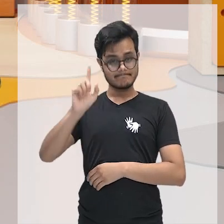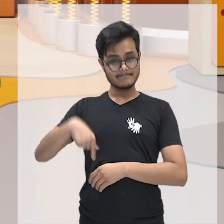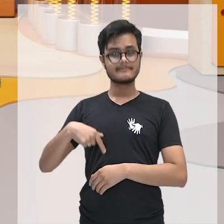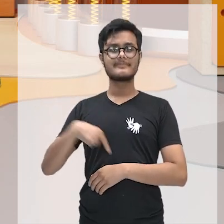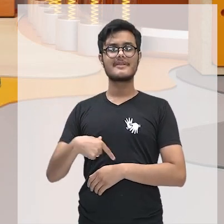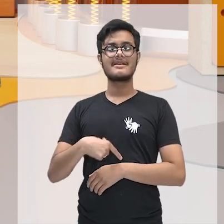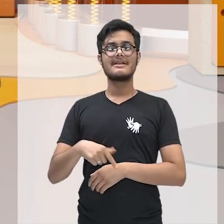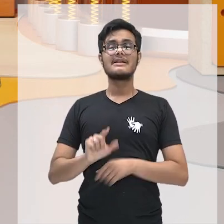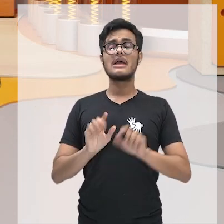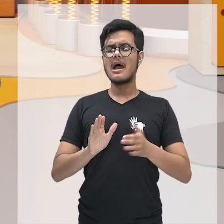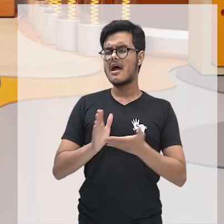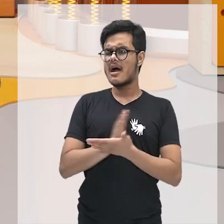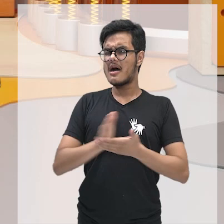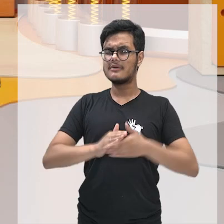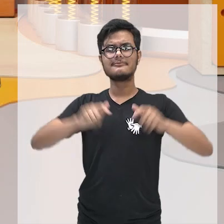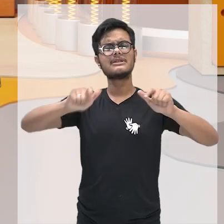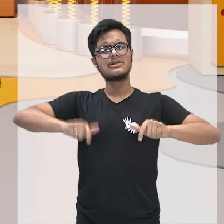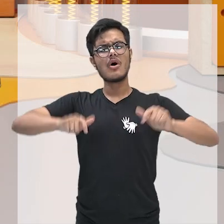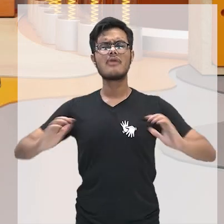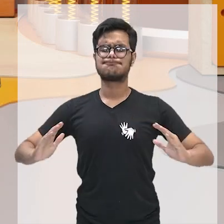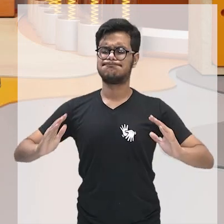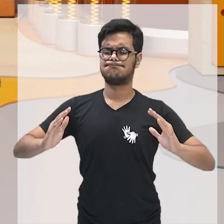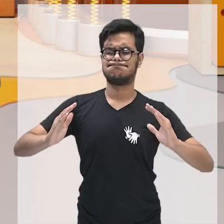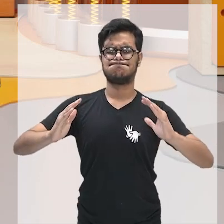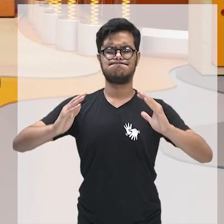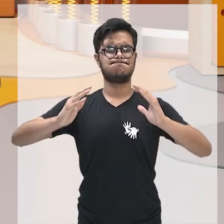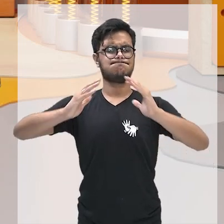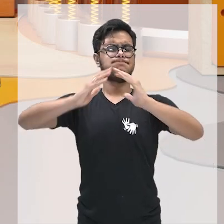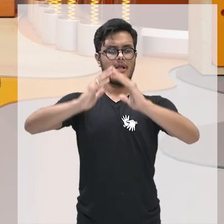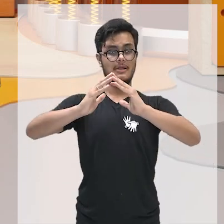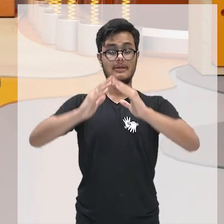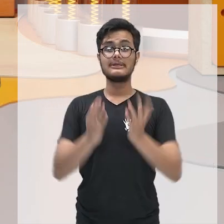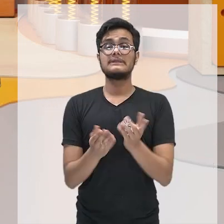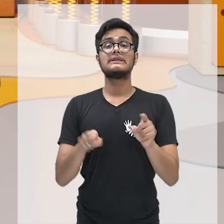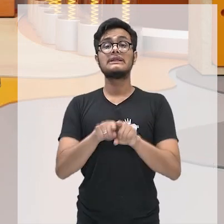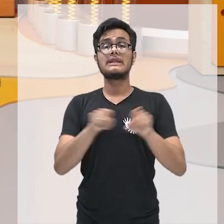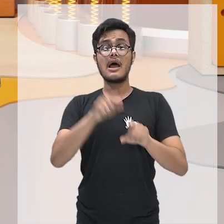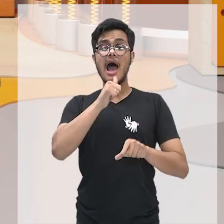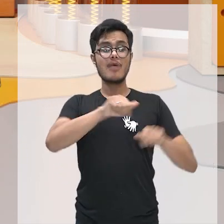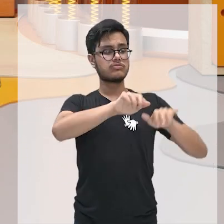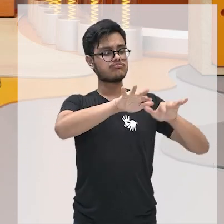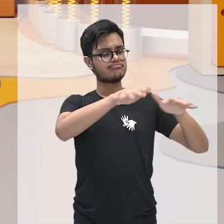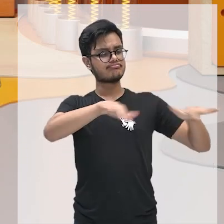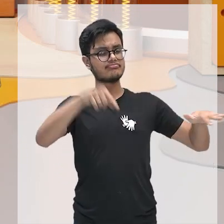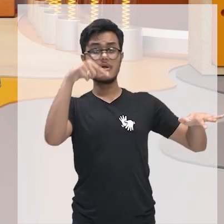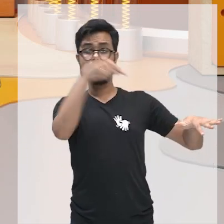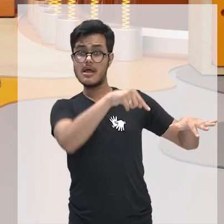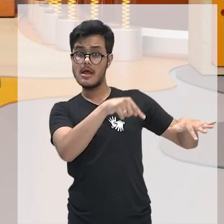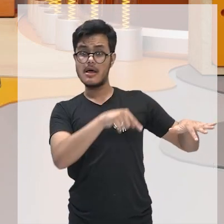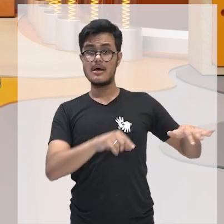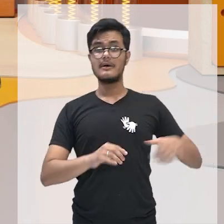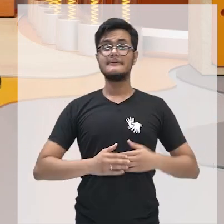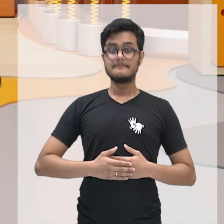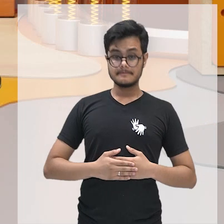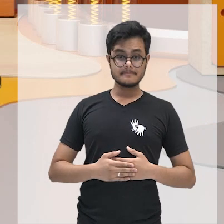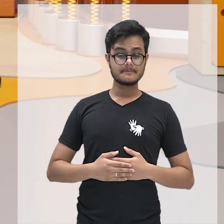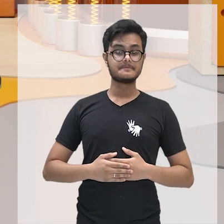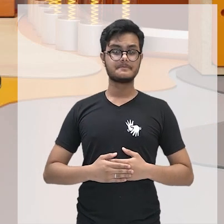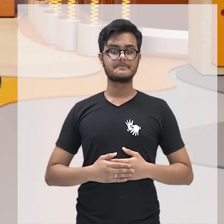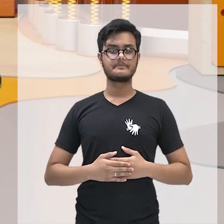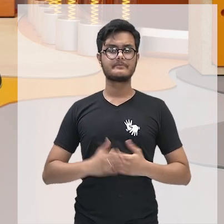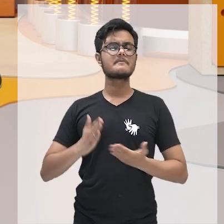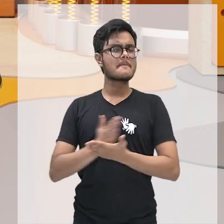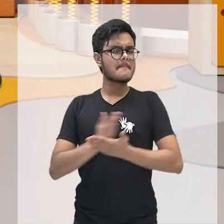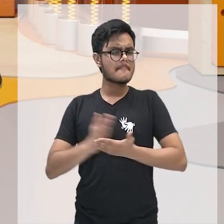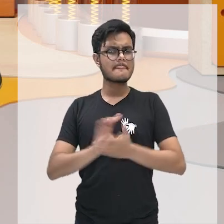Alpes que é uma cadeia montanhosa nós vamos ver também a questão aqui dela ser